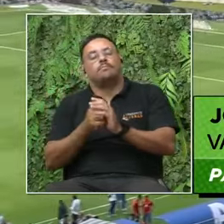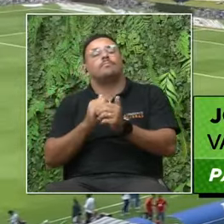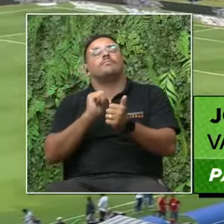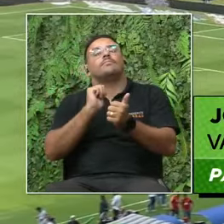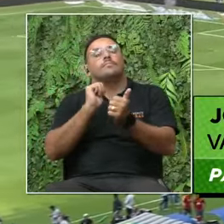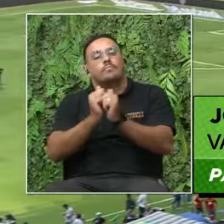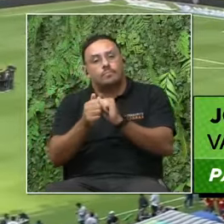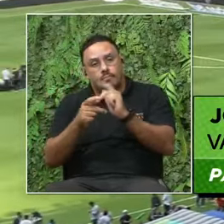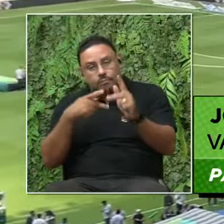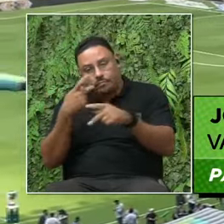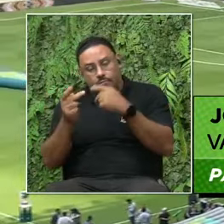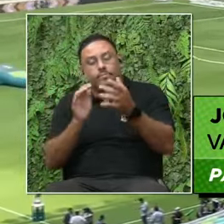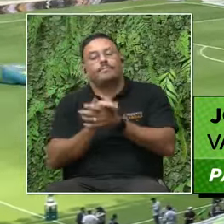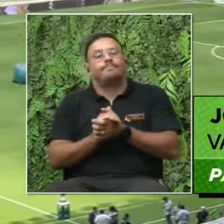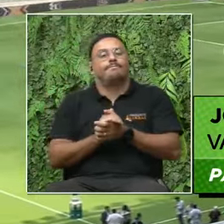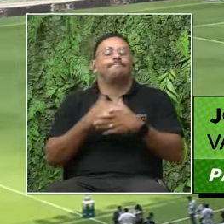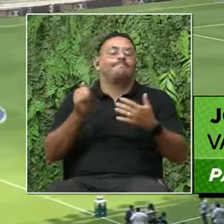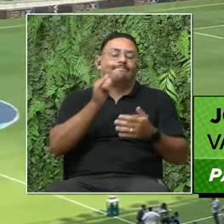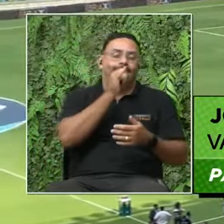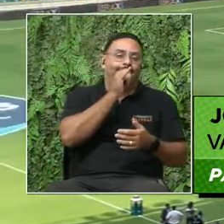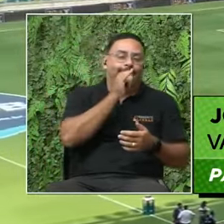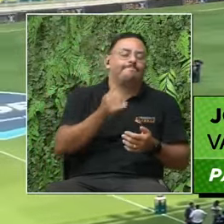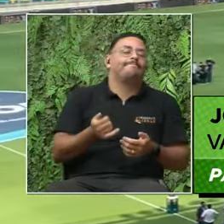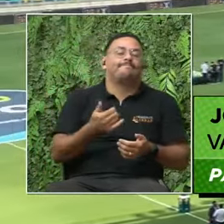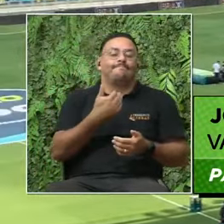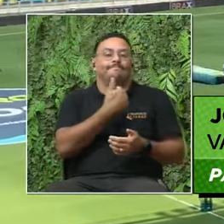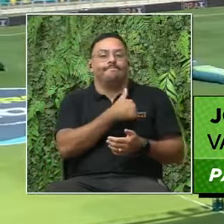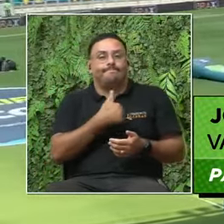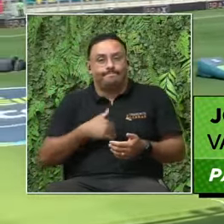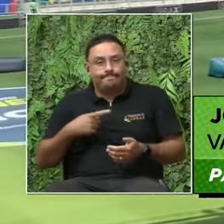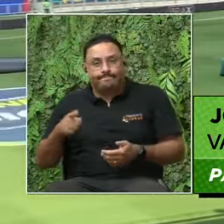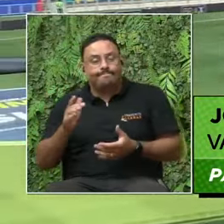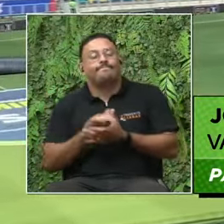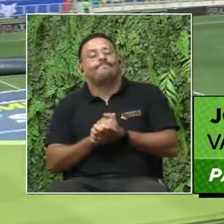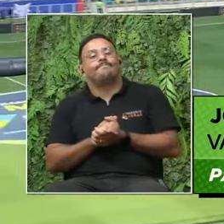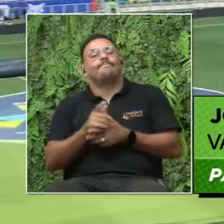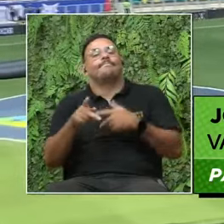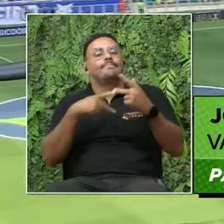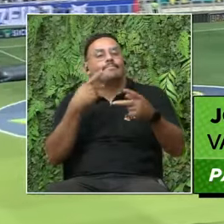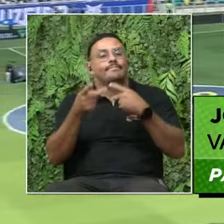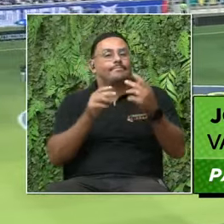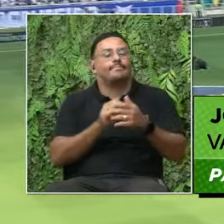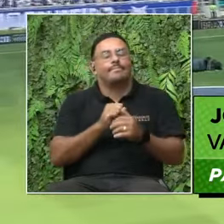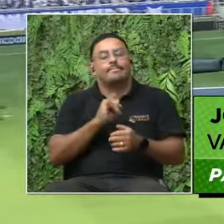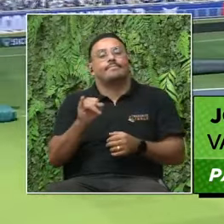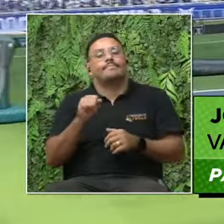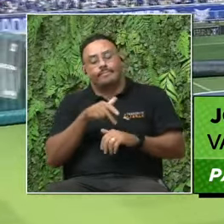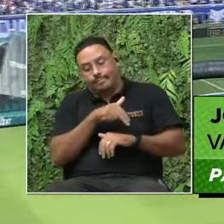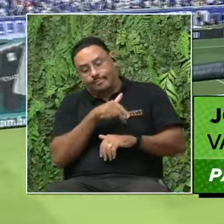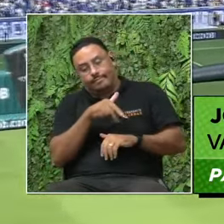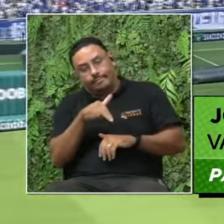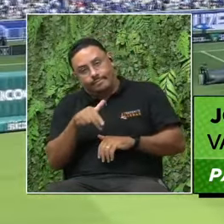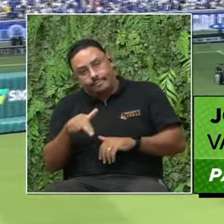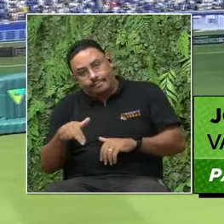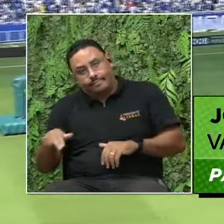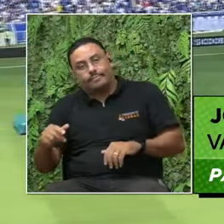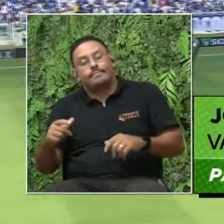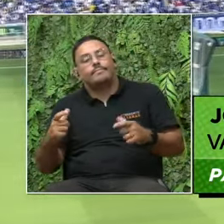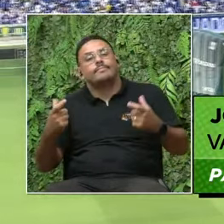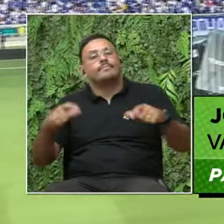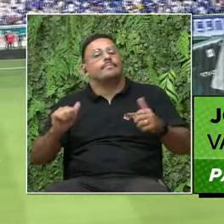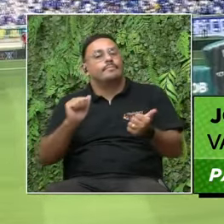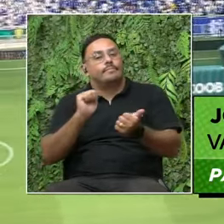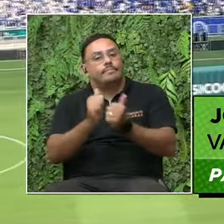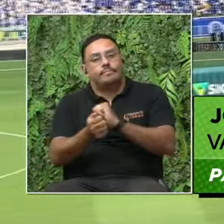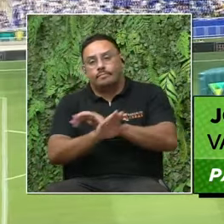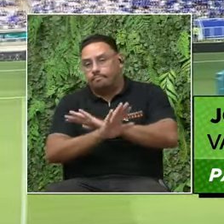banho para falar e no caso do Atlético foi dito que os jogadores eles vão falar assim que descerem do campo de jogo e nada